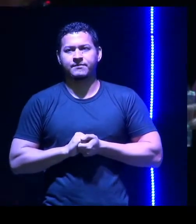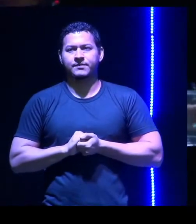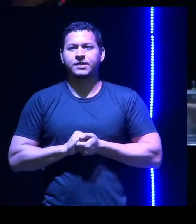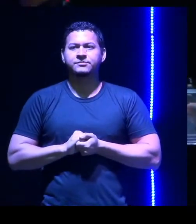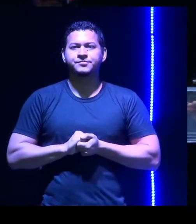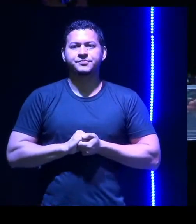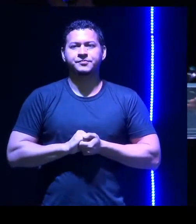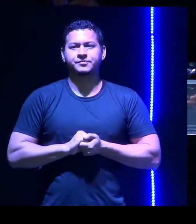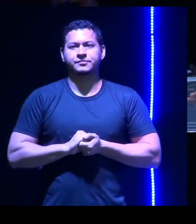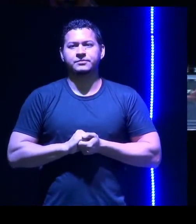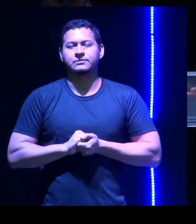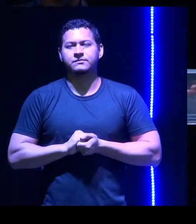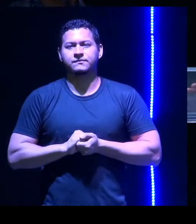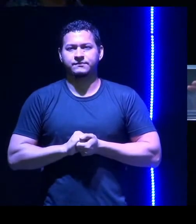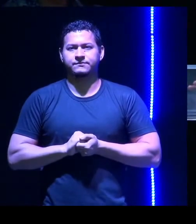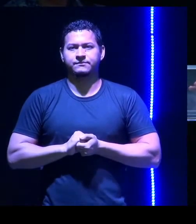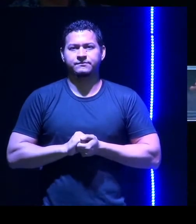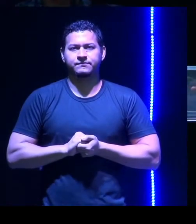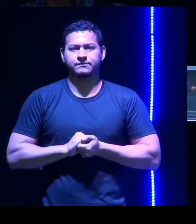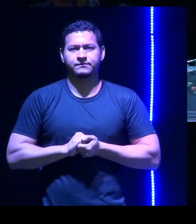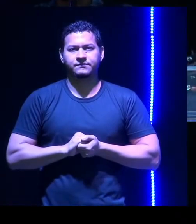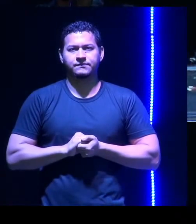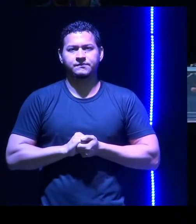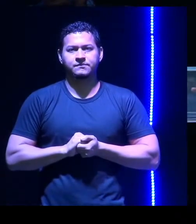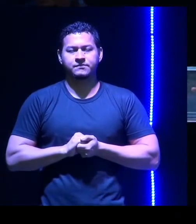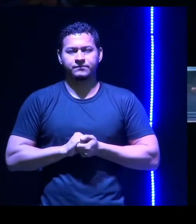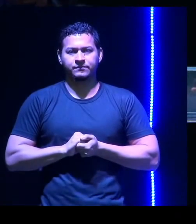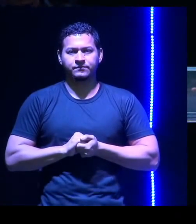Seja livre,